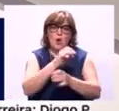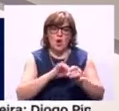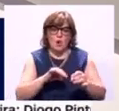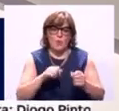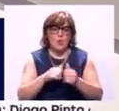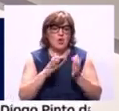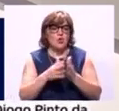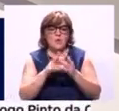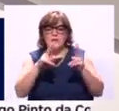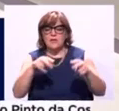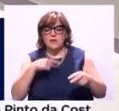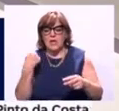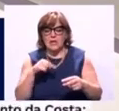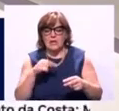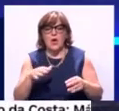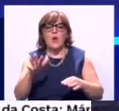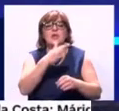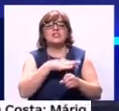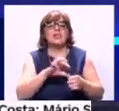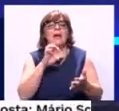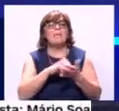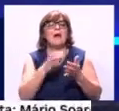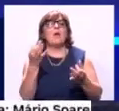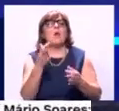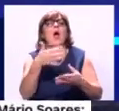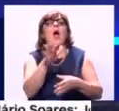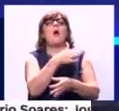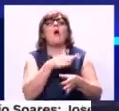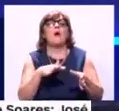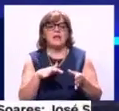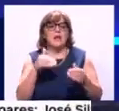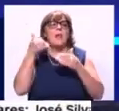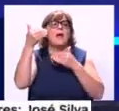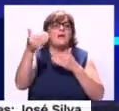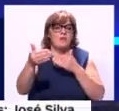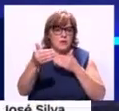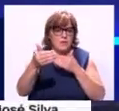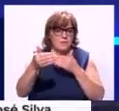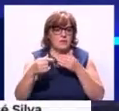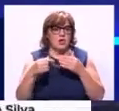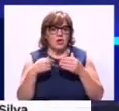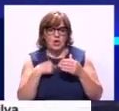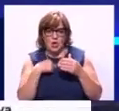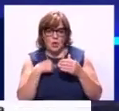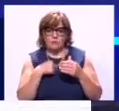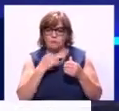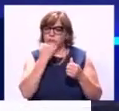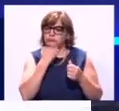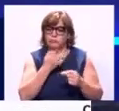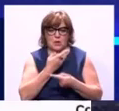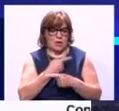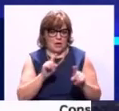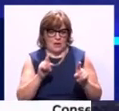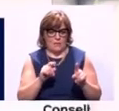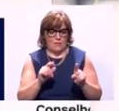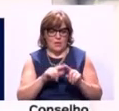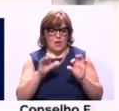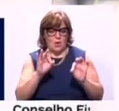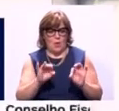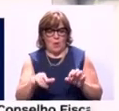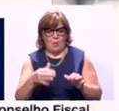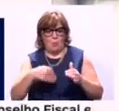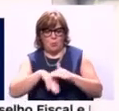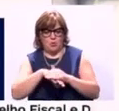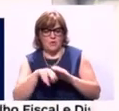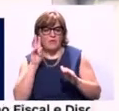títulos todos internacionais que nós temos. Onde é que está a marca Porto? Lá fora. Eu não me contento como associado de Futebol Clube Porto